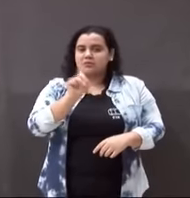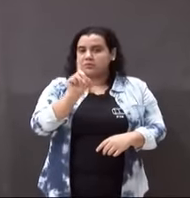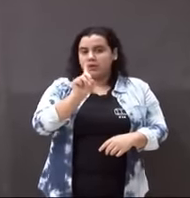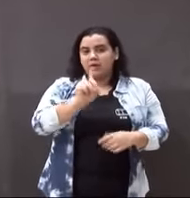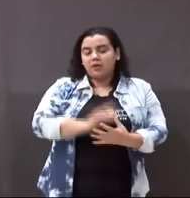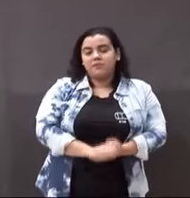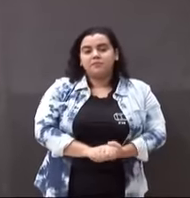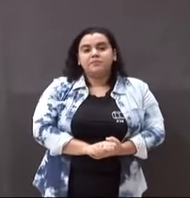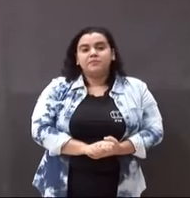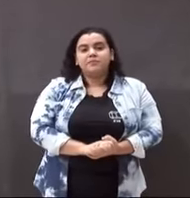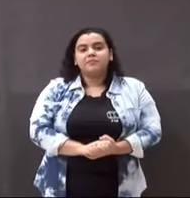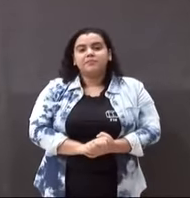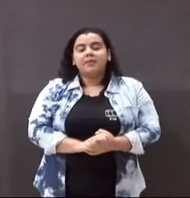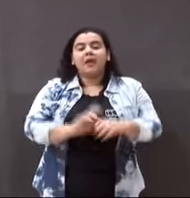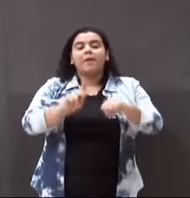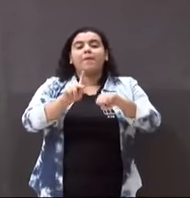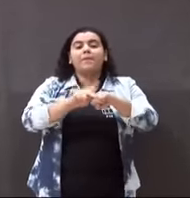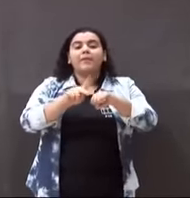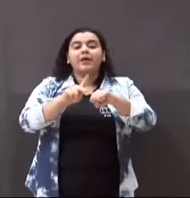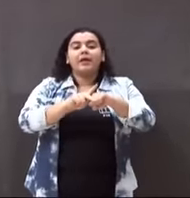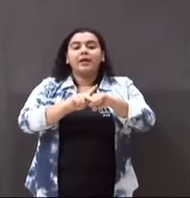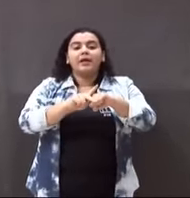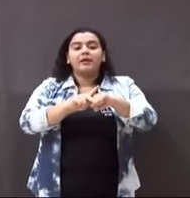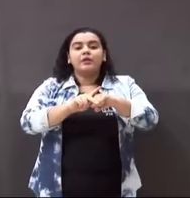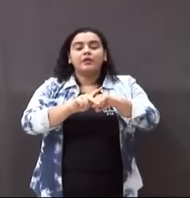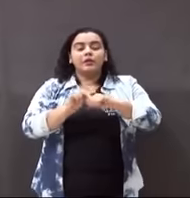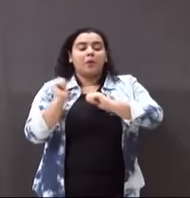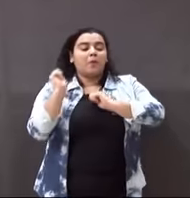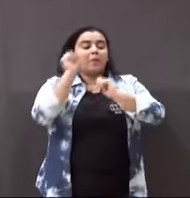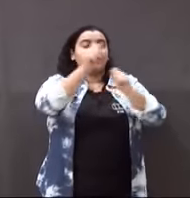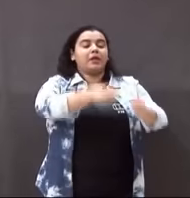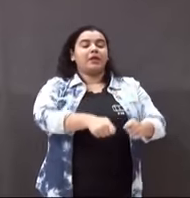Pedro era um pescador profissional.